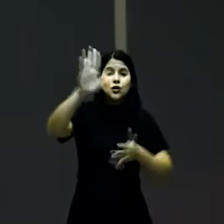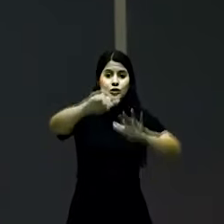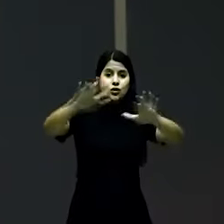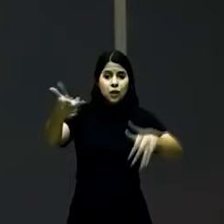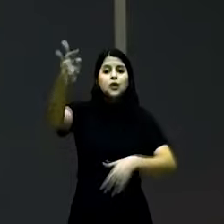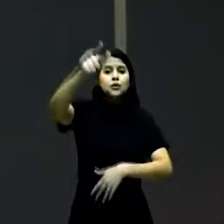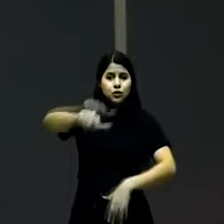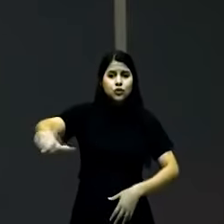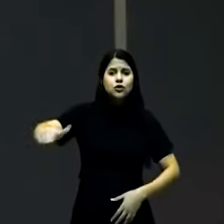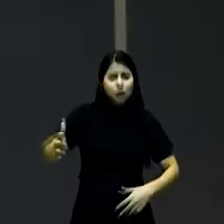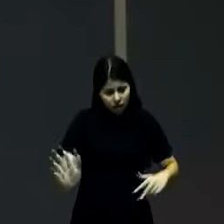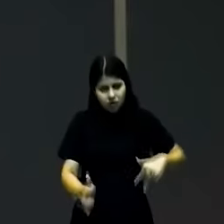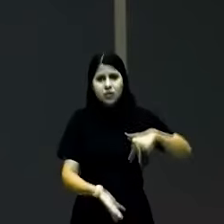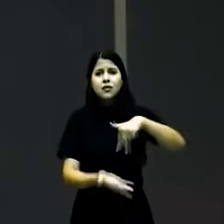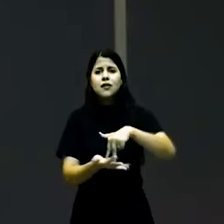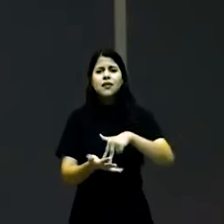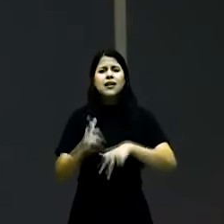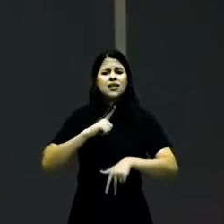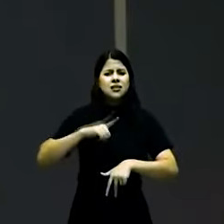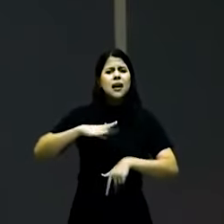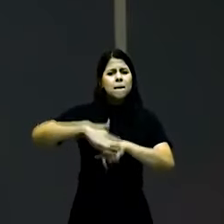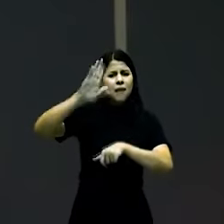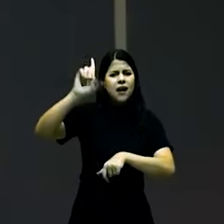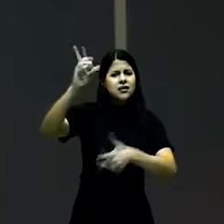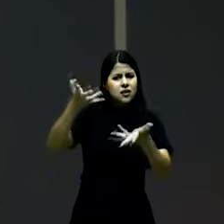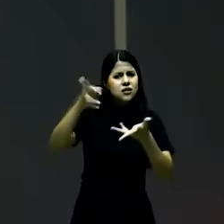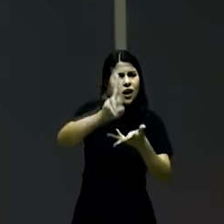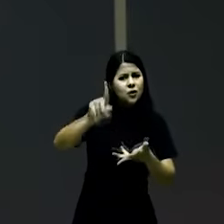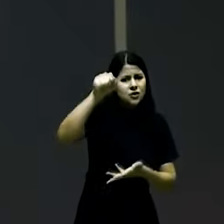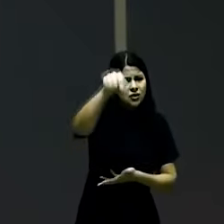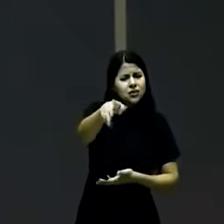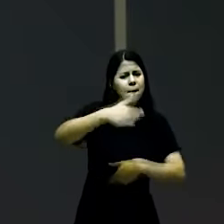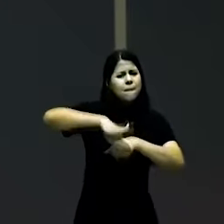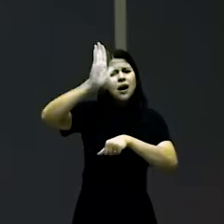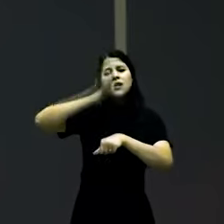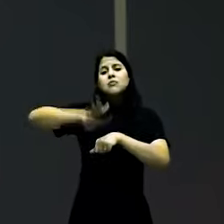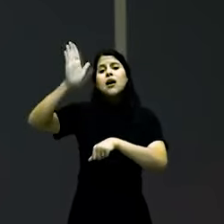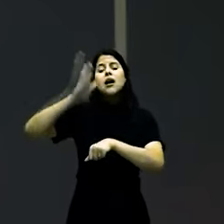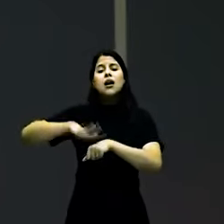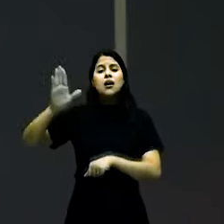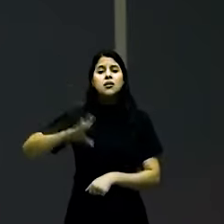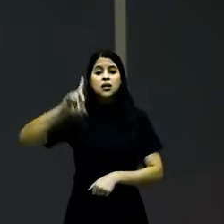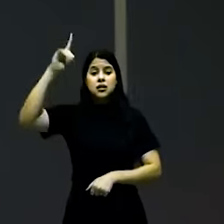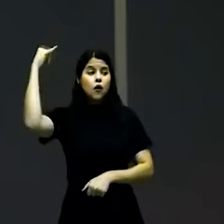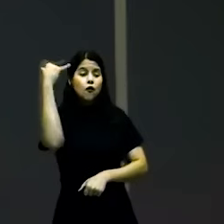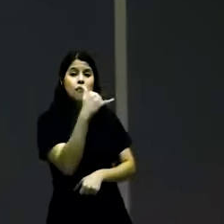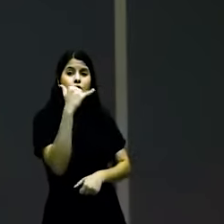dizendo a você o seguinte: tem muita coisa ainda para eu realizar na sua vida. Olha o que Deus disse para